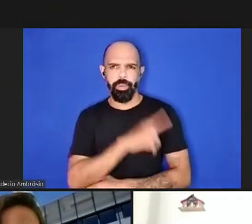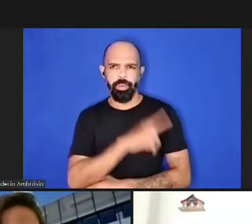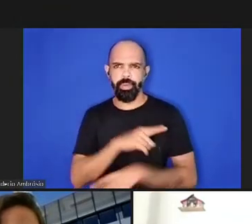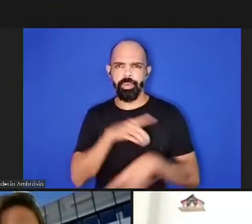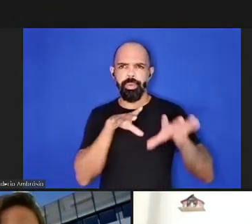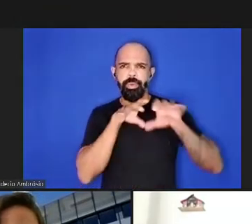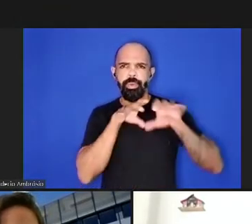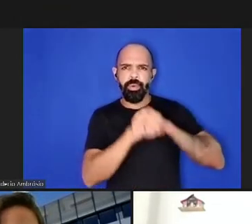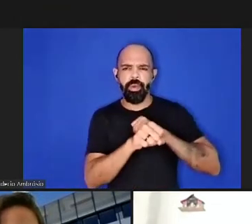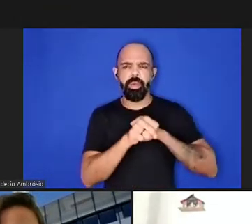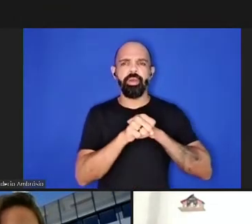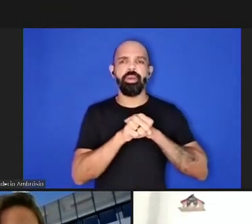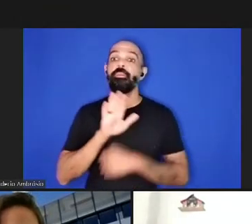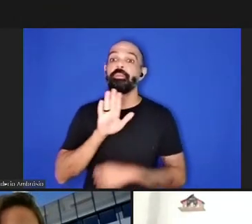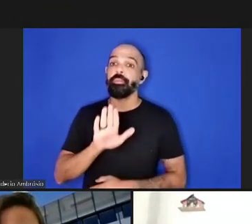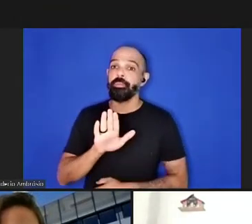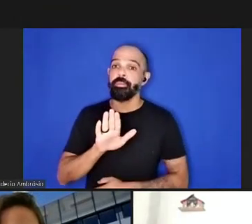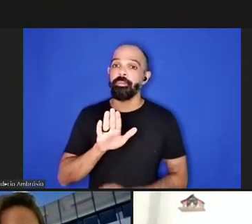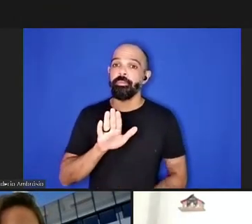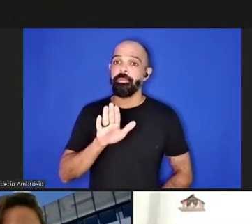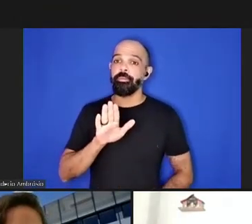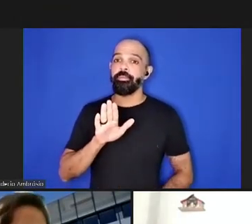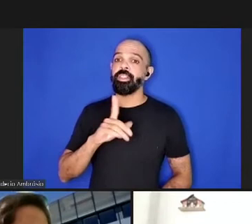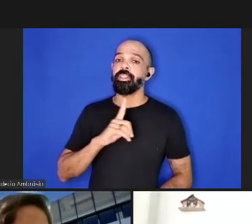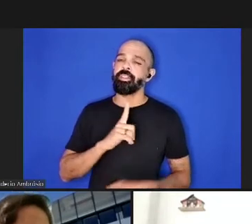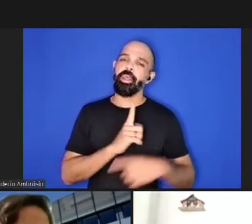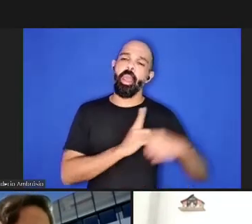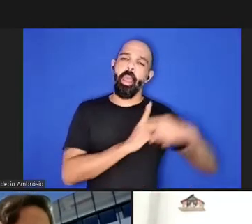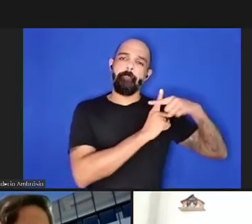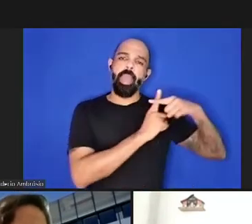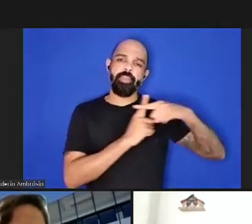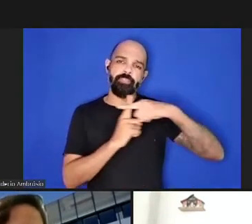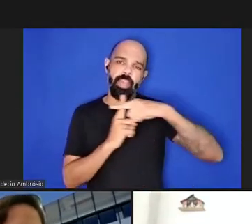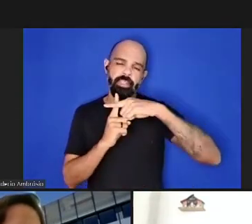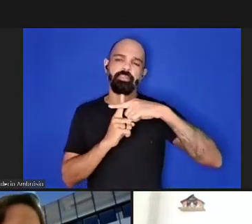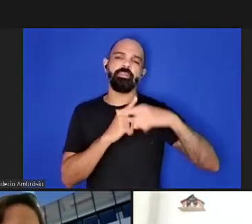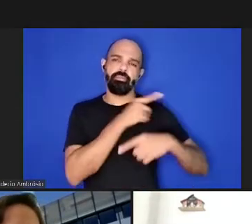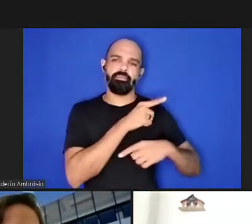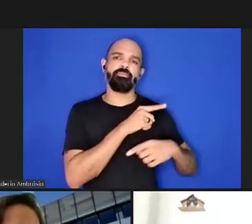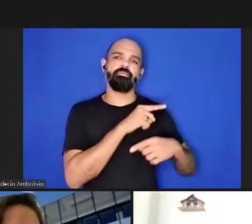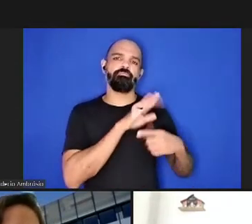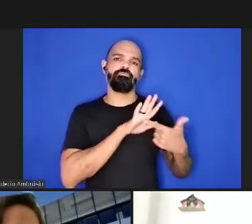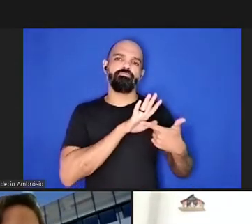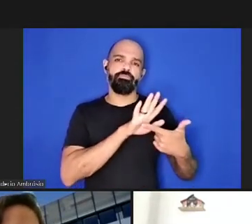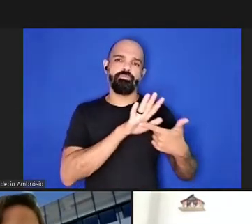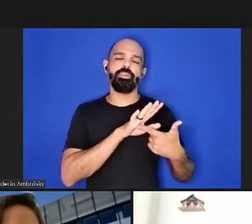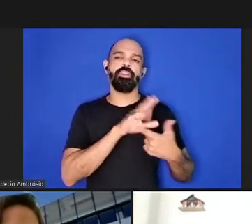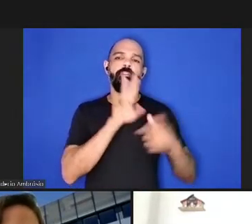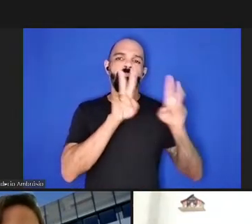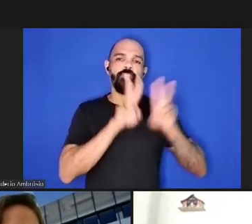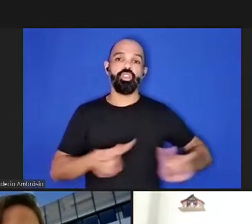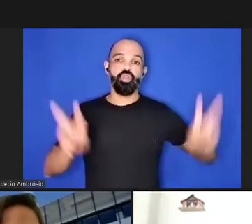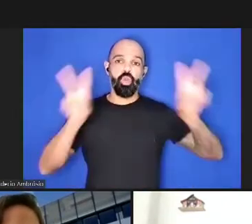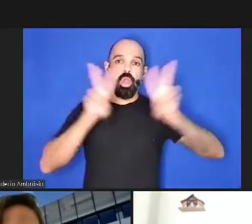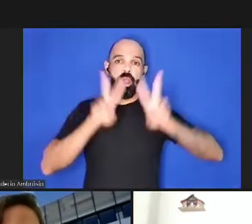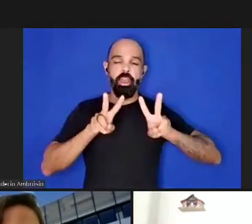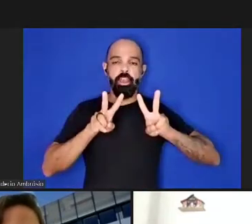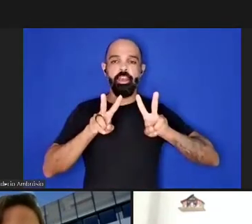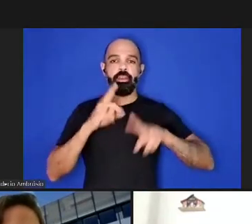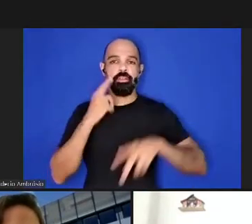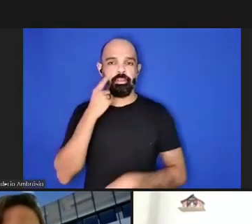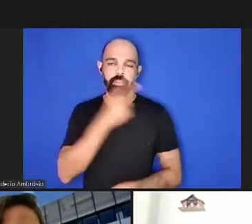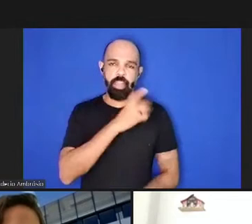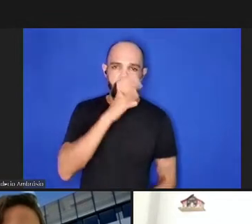formados, mas além de todos os benefícios que aparecem aí de forma visual para quem está